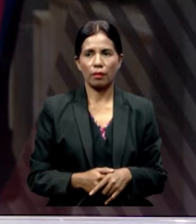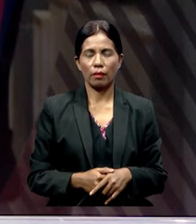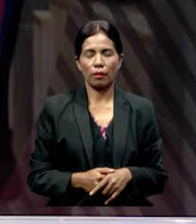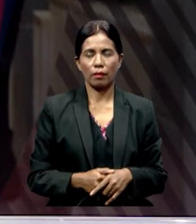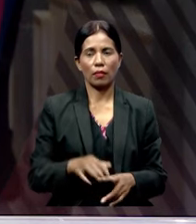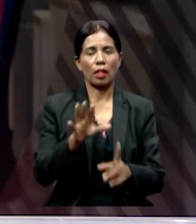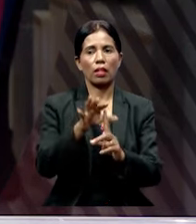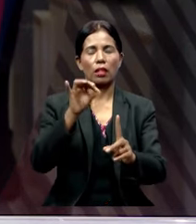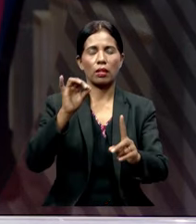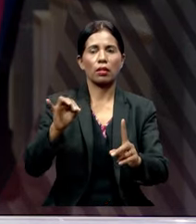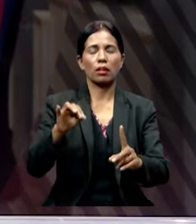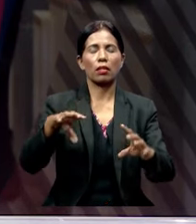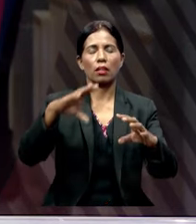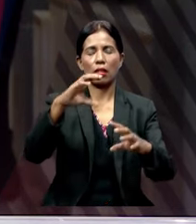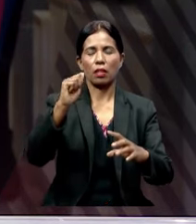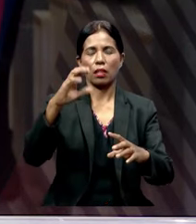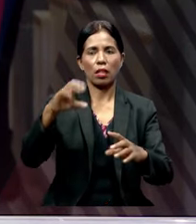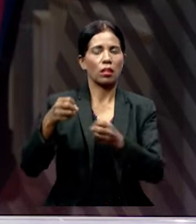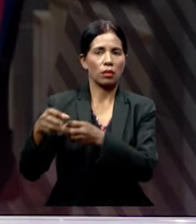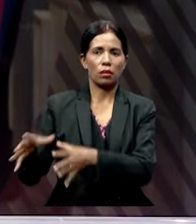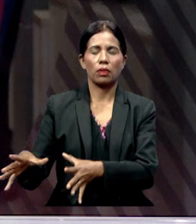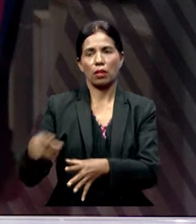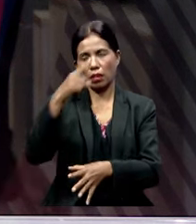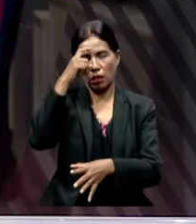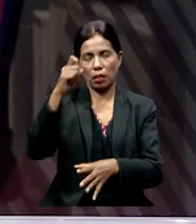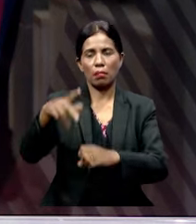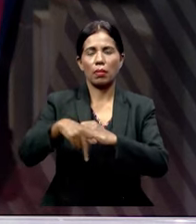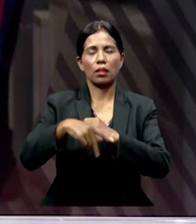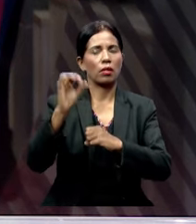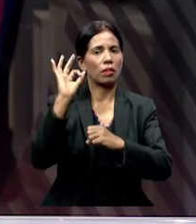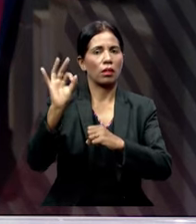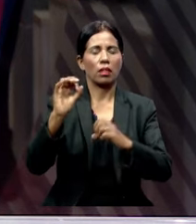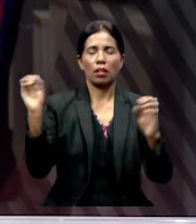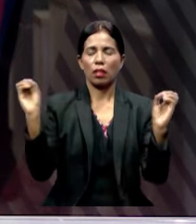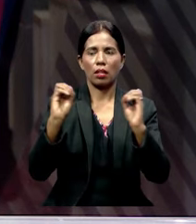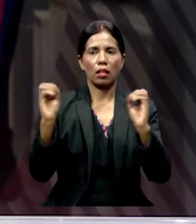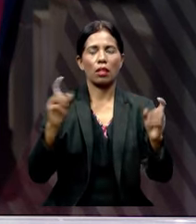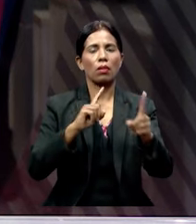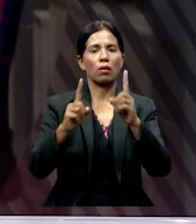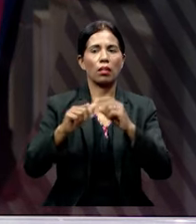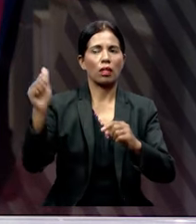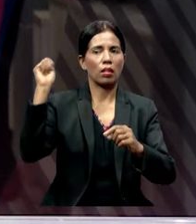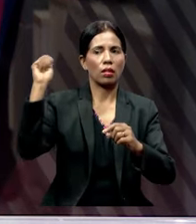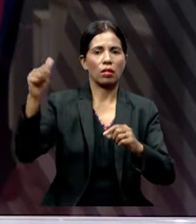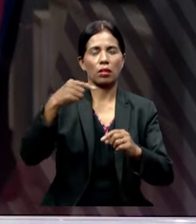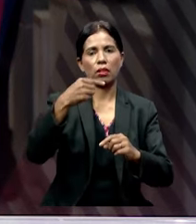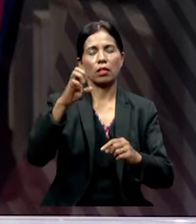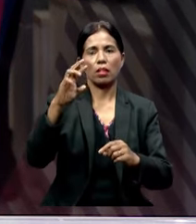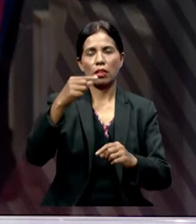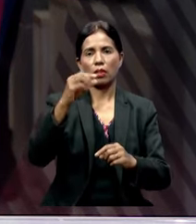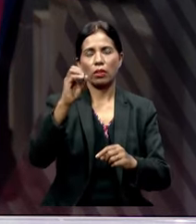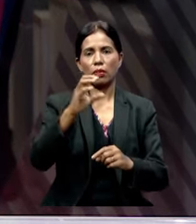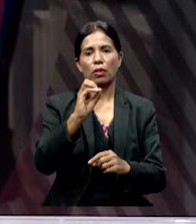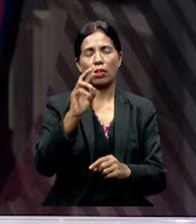Eleição Komisari Fongkak abandonada, tamba bancada Fretilin lakoi candidato Sergio Ornai.